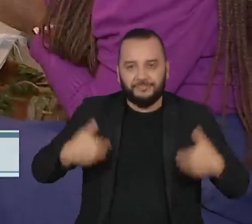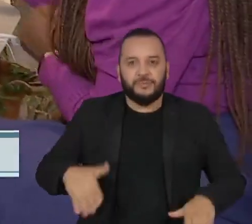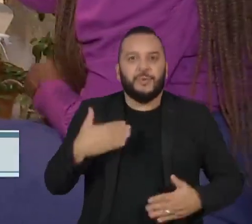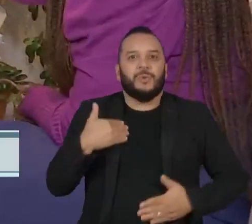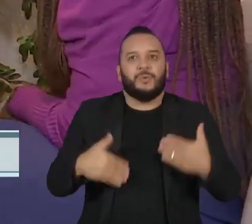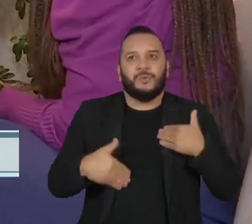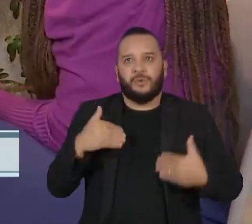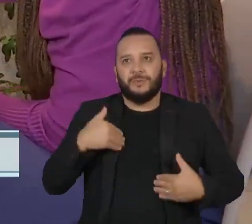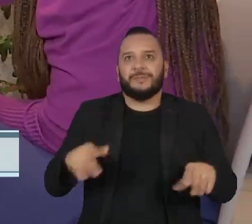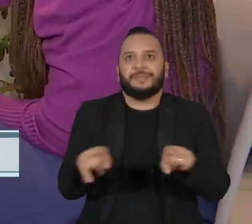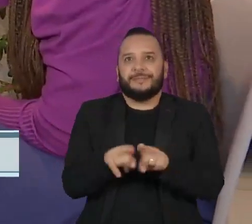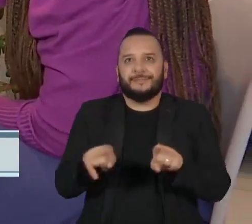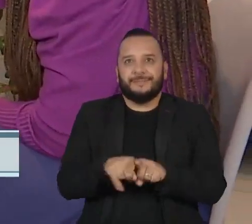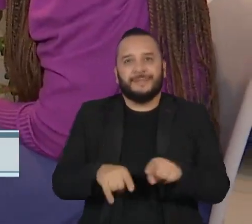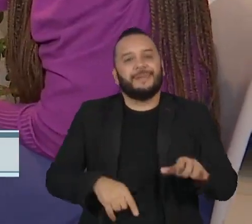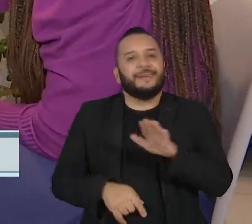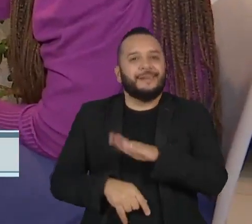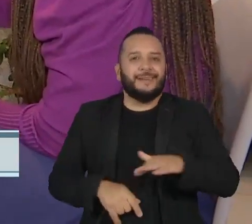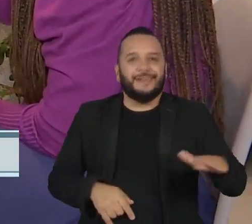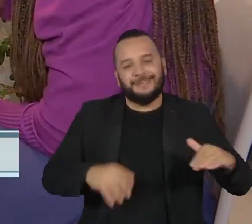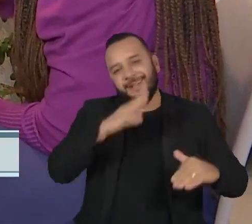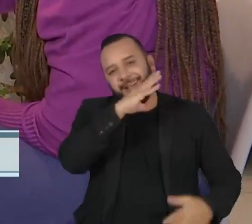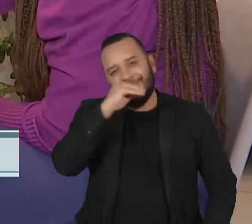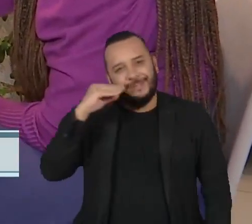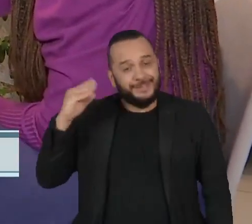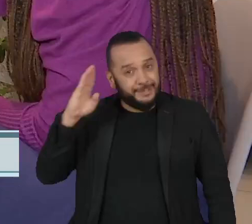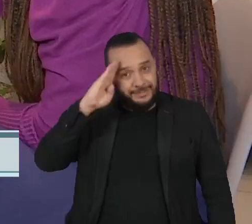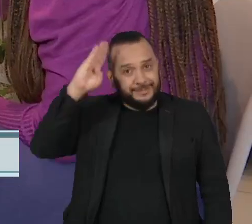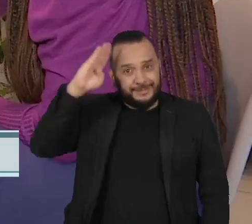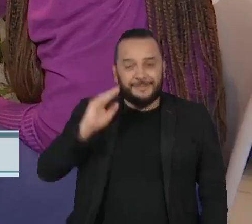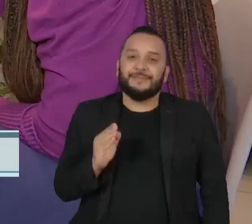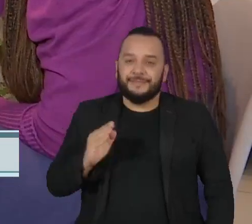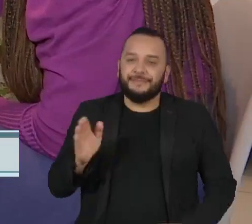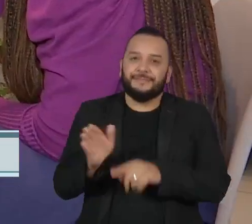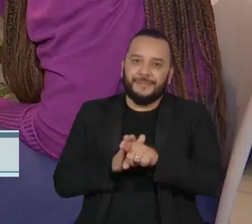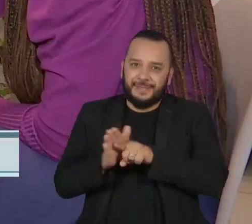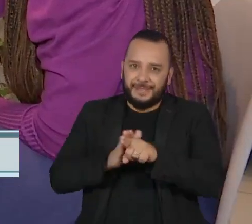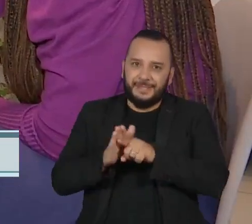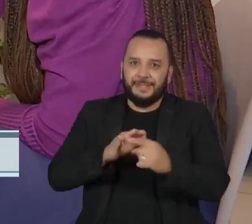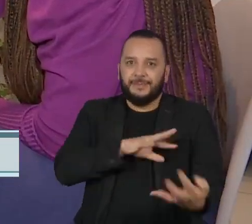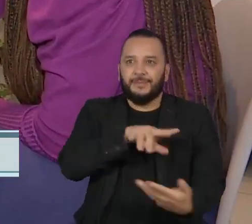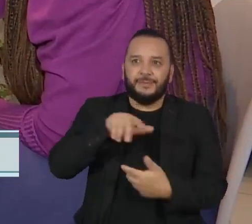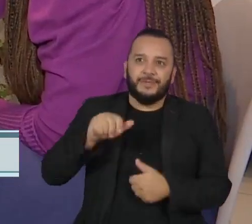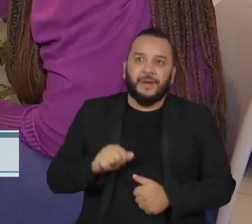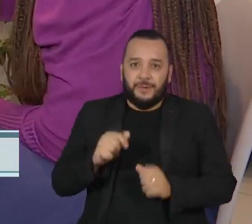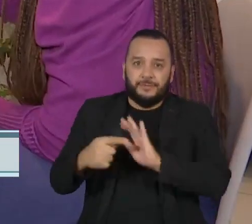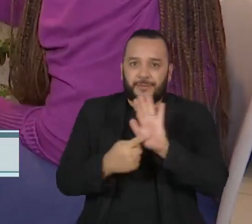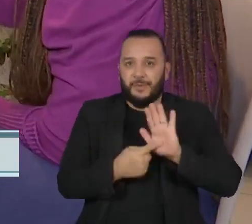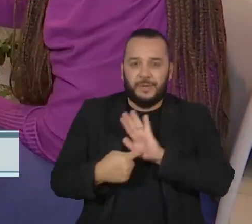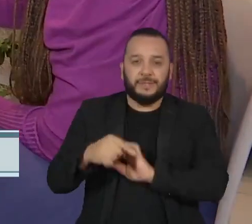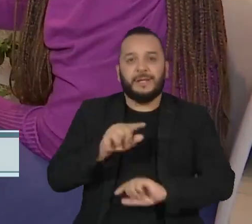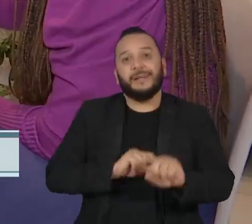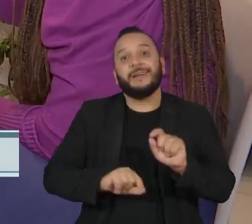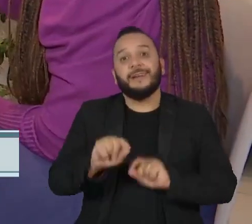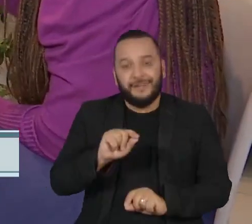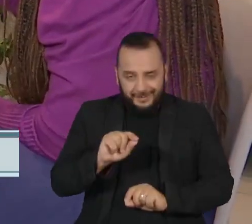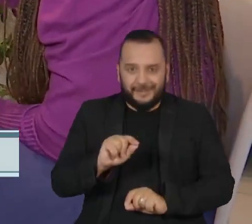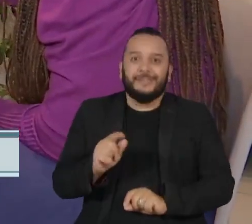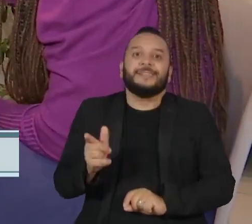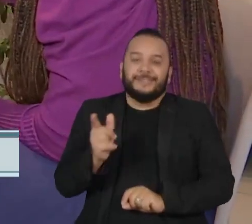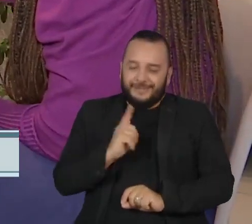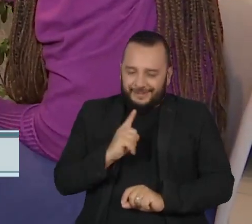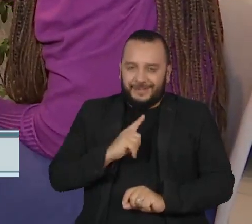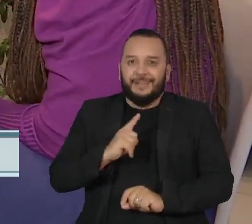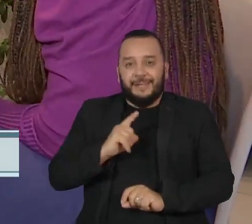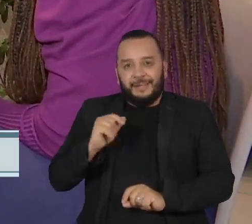especialmente para crianças e adolescentes um grande estudo internacional apontou uma relação entre a